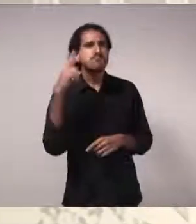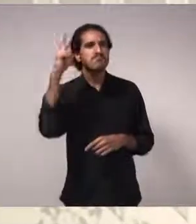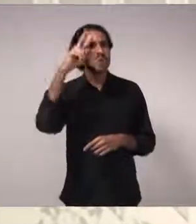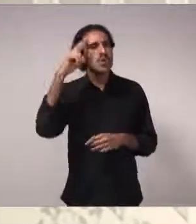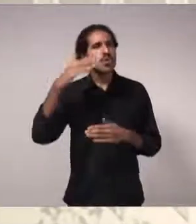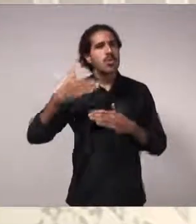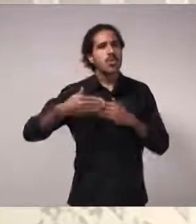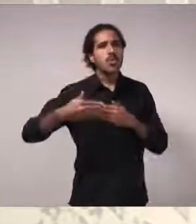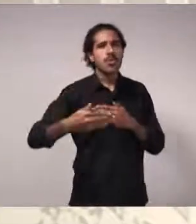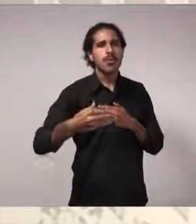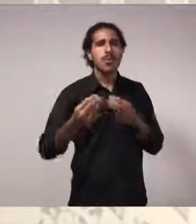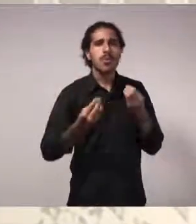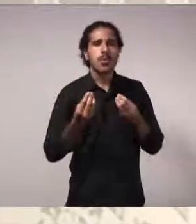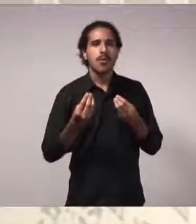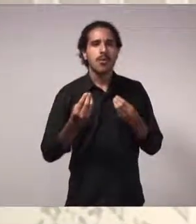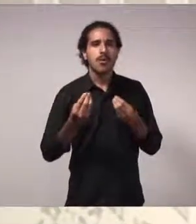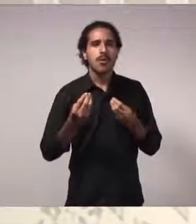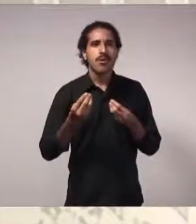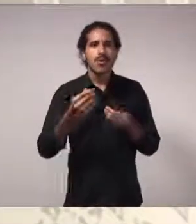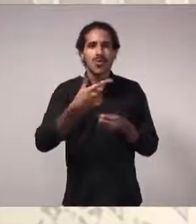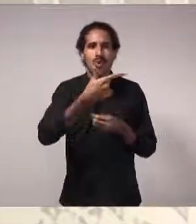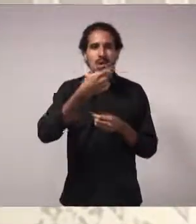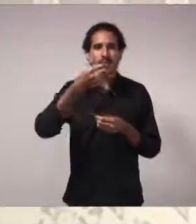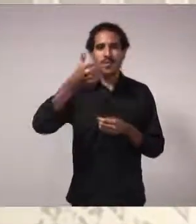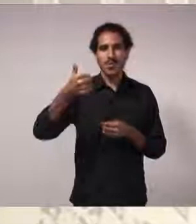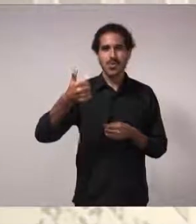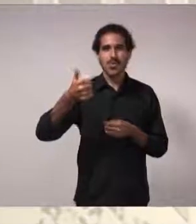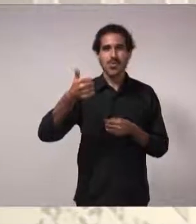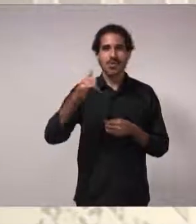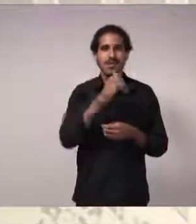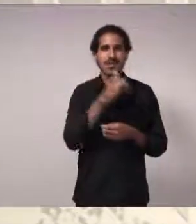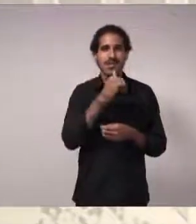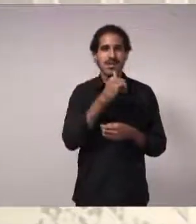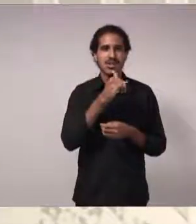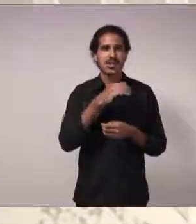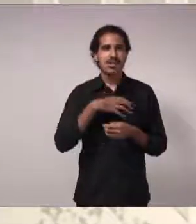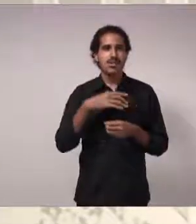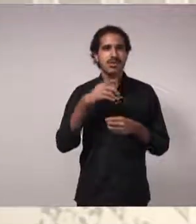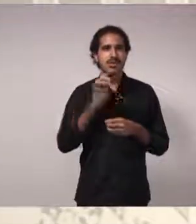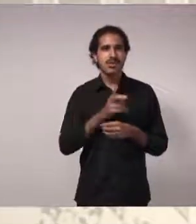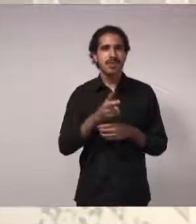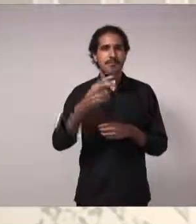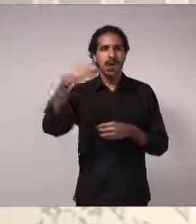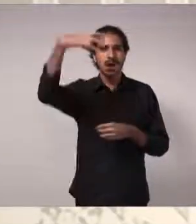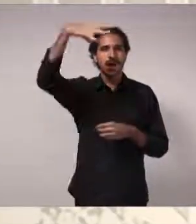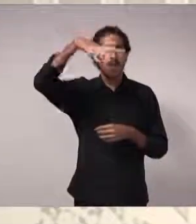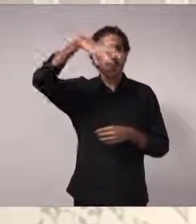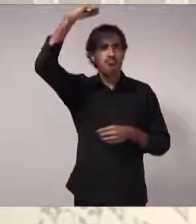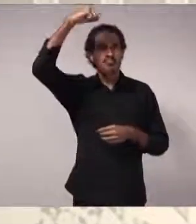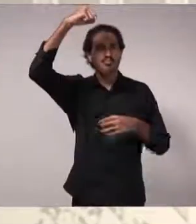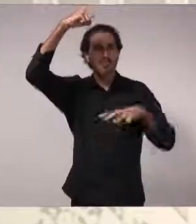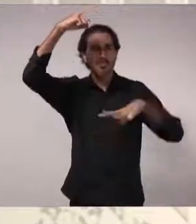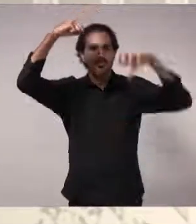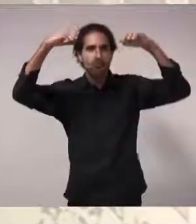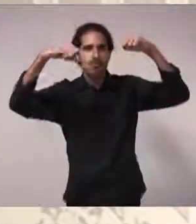outra crise, com a crise energética de 2001, também chamada crise do apagão. Na época, a